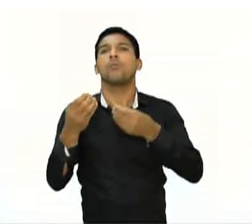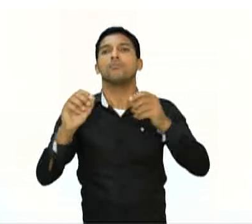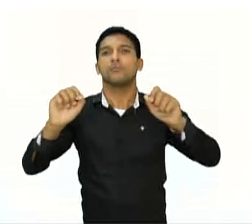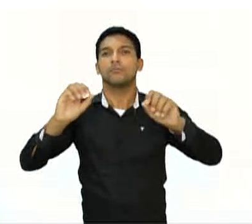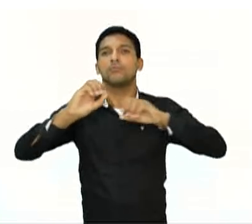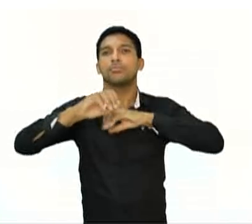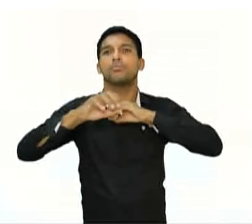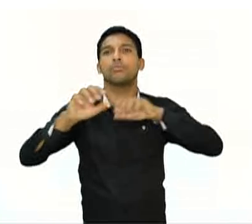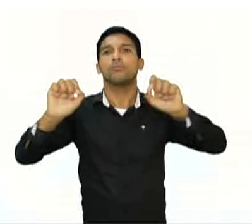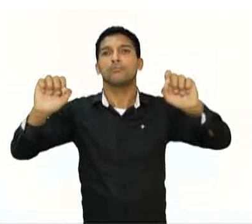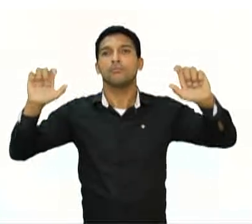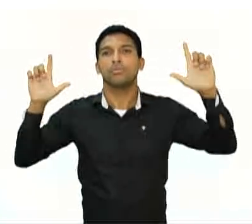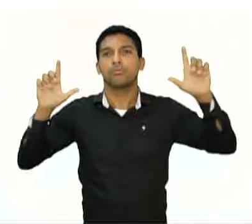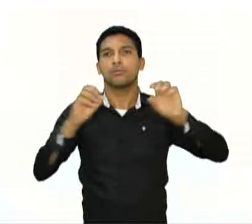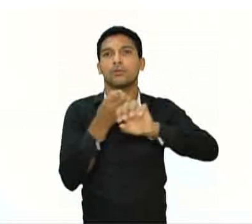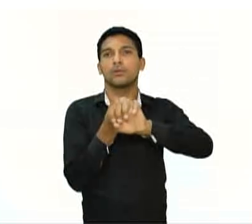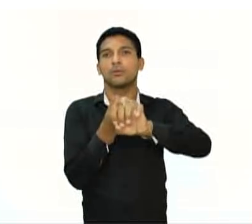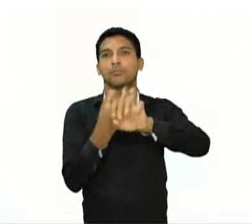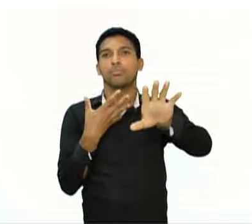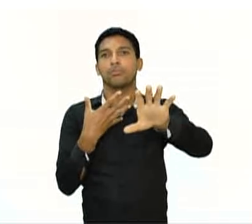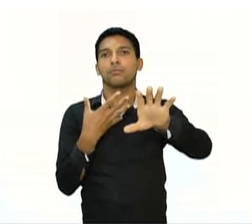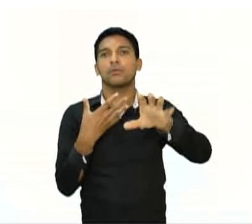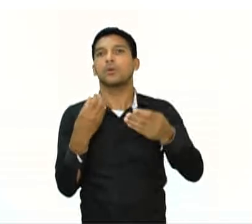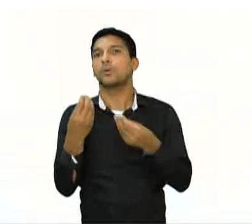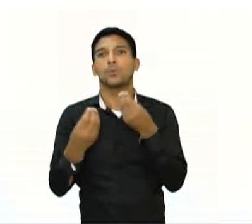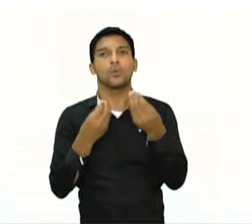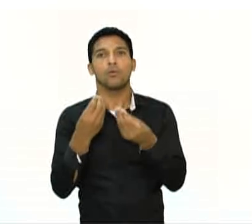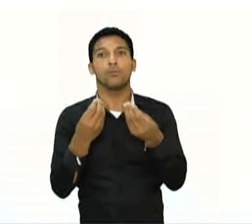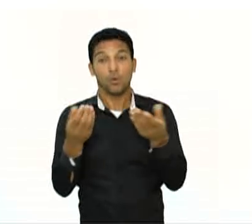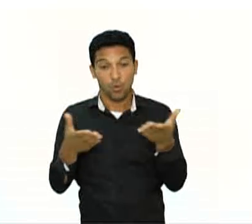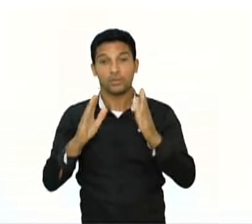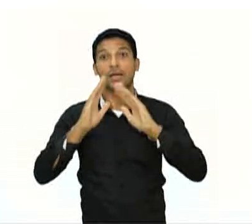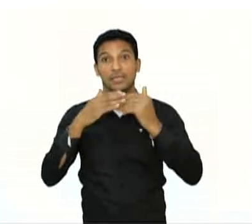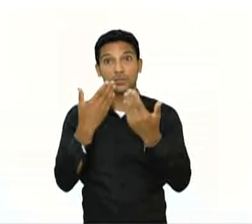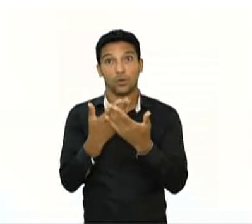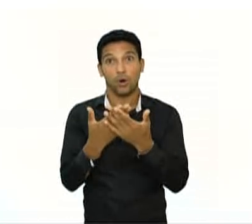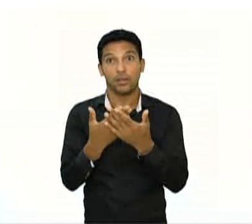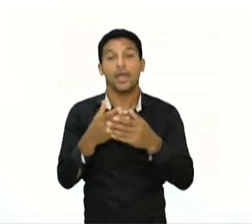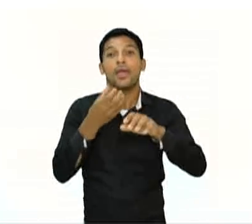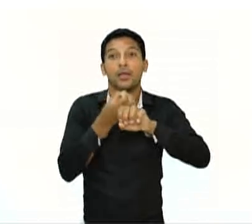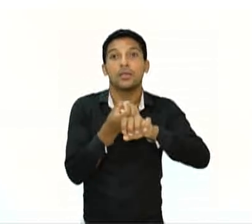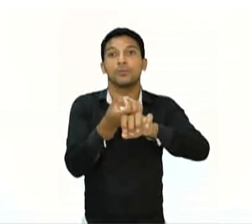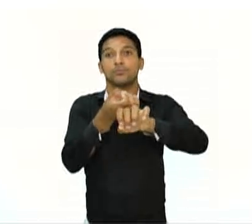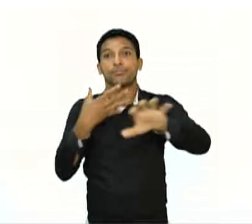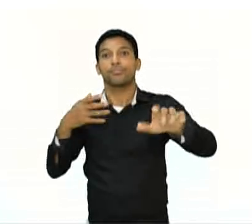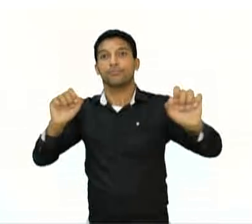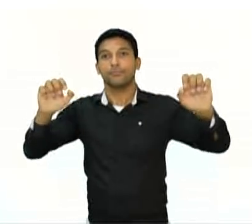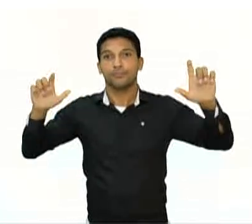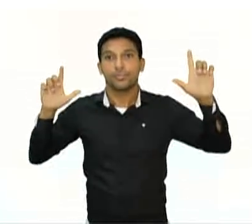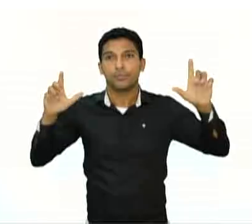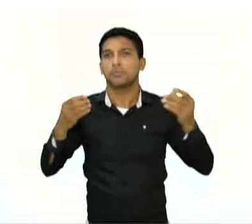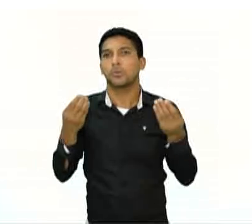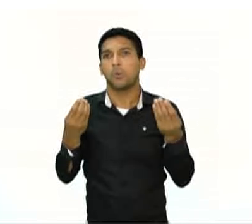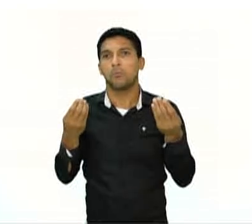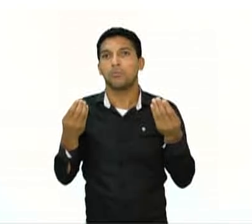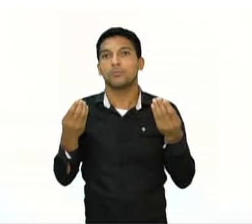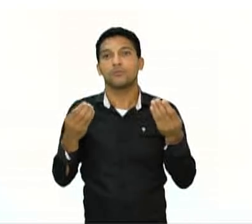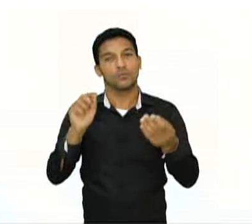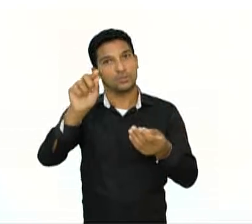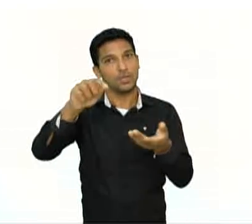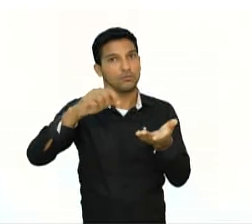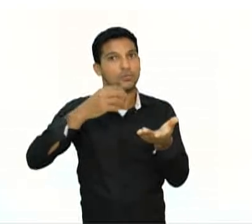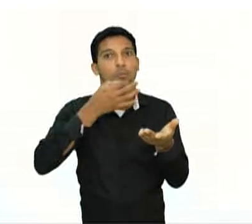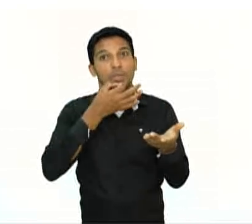então escravizados. Conseguiram fazer a relação? Conseguiram perceber? Essa escola então vai dar